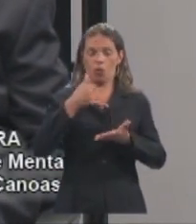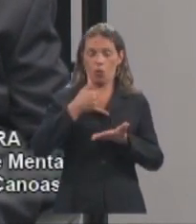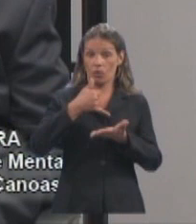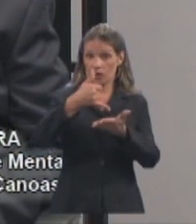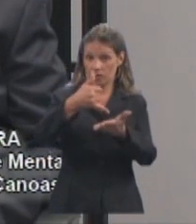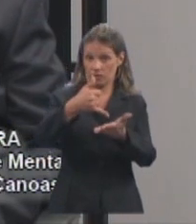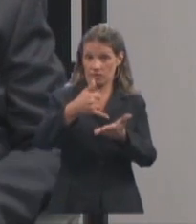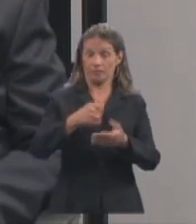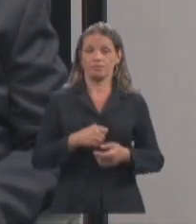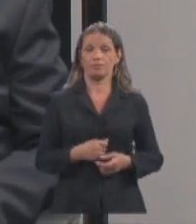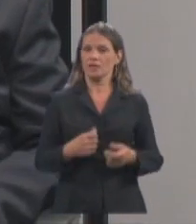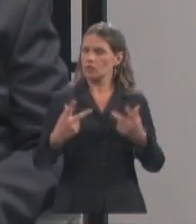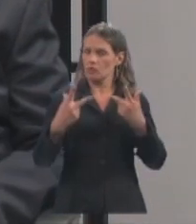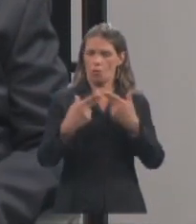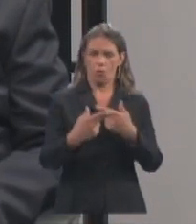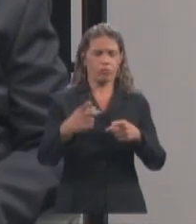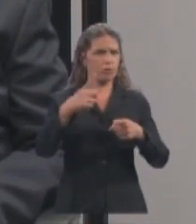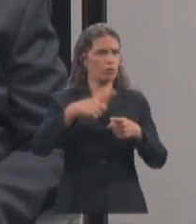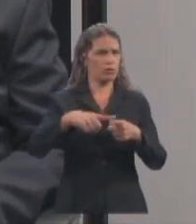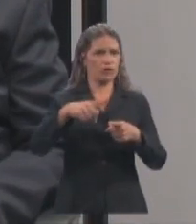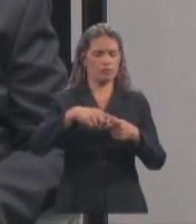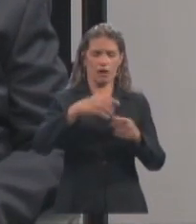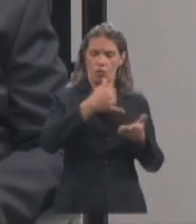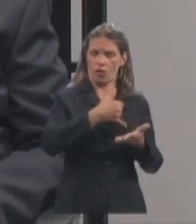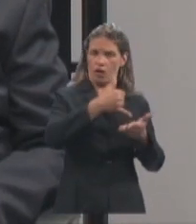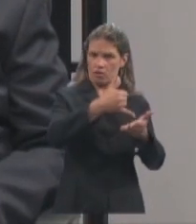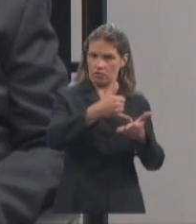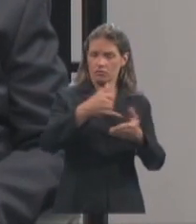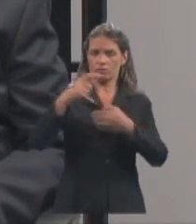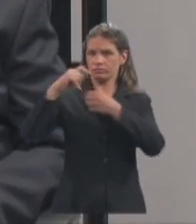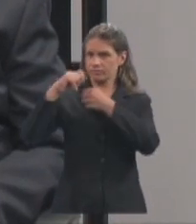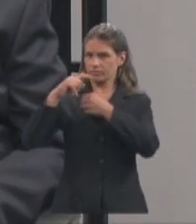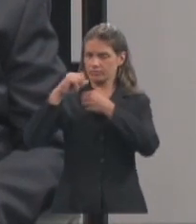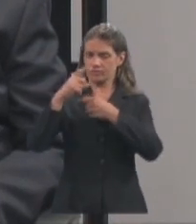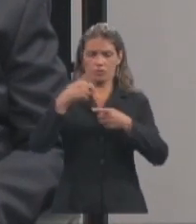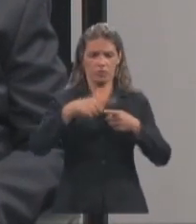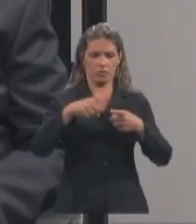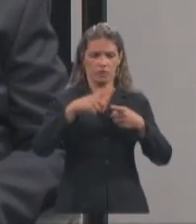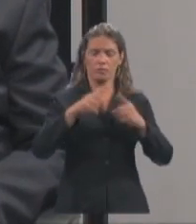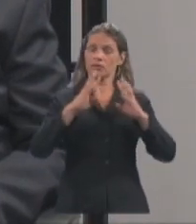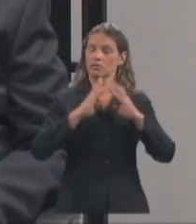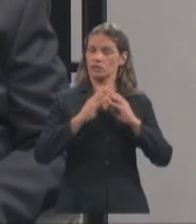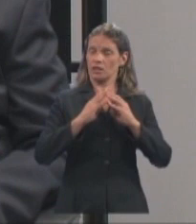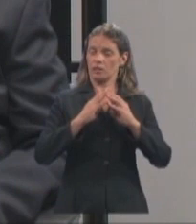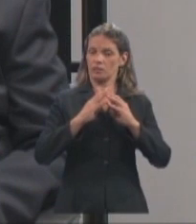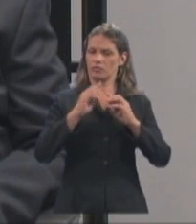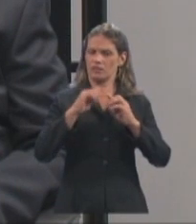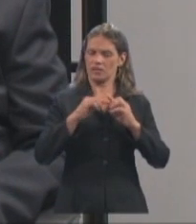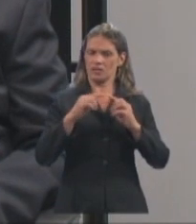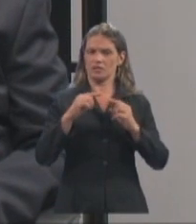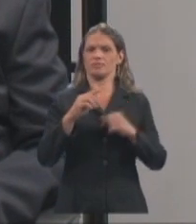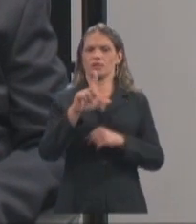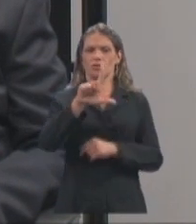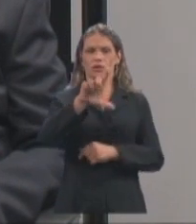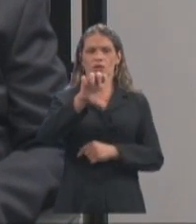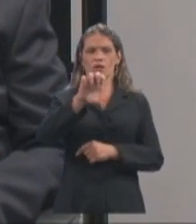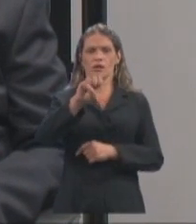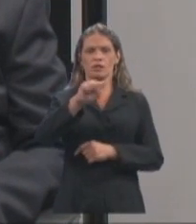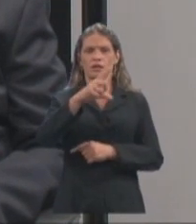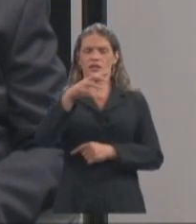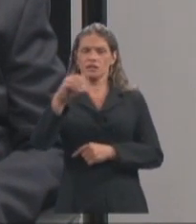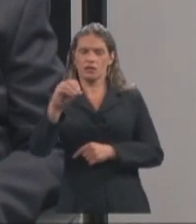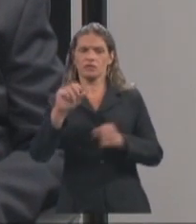sofrem o mesmo dano da da cocaína porque o cérebro fica com lesões né então a gente faz uma